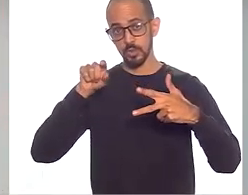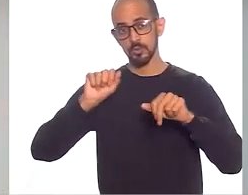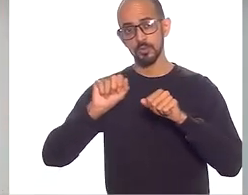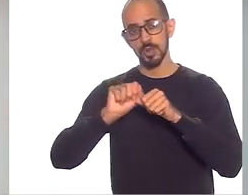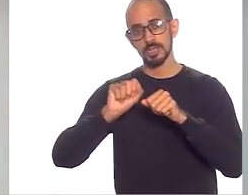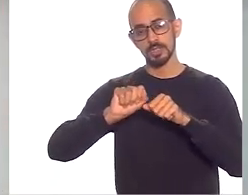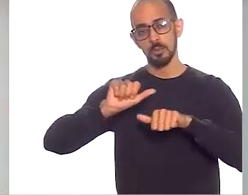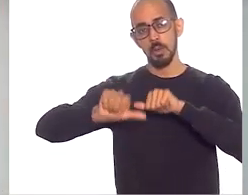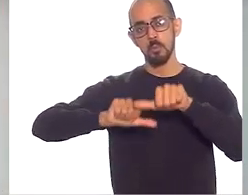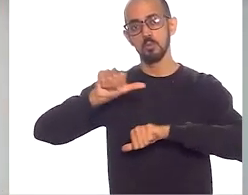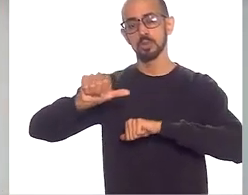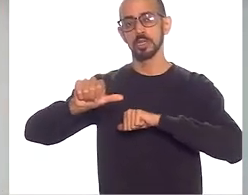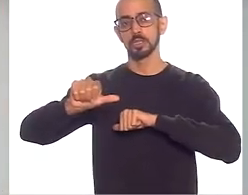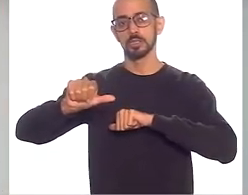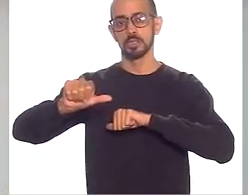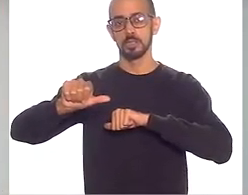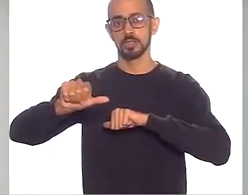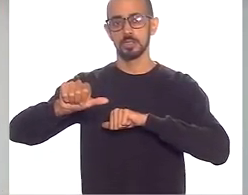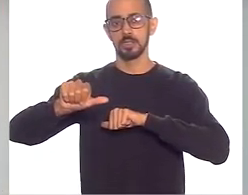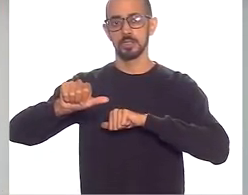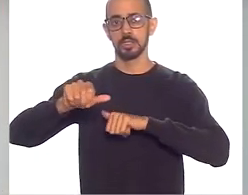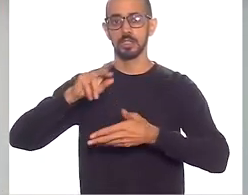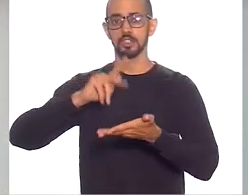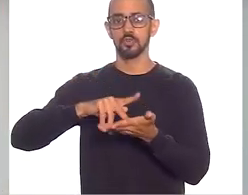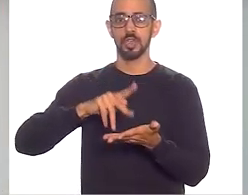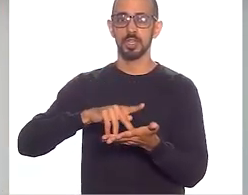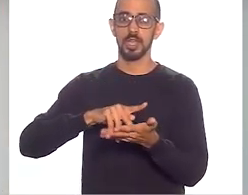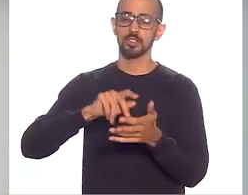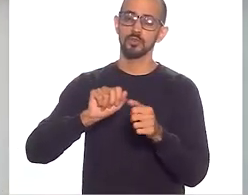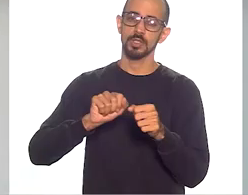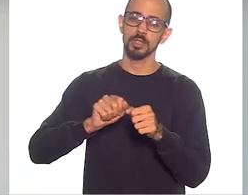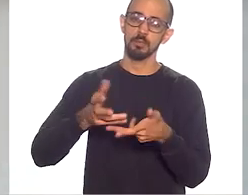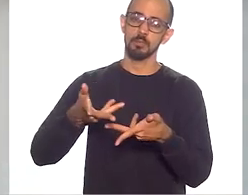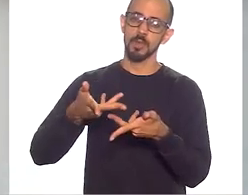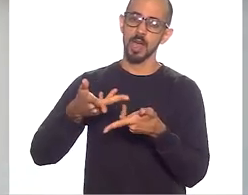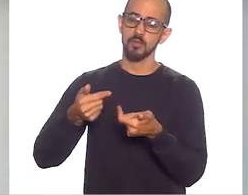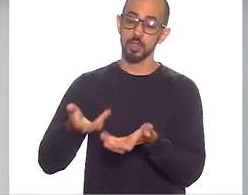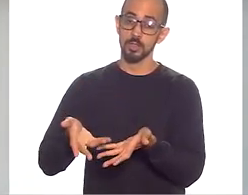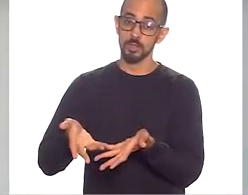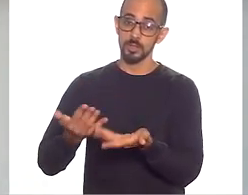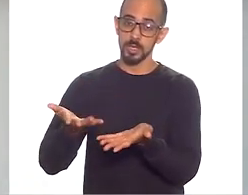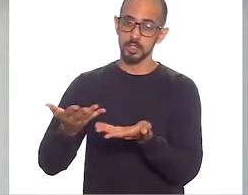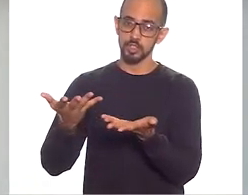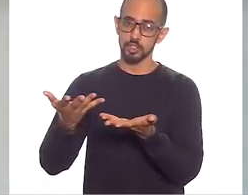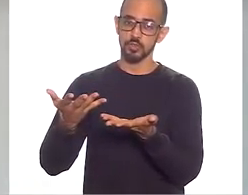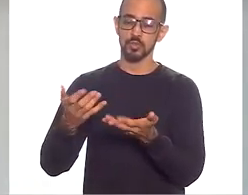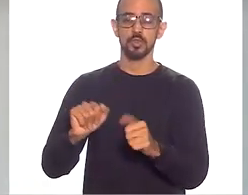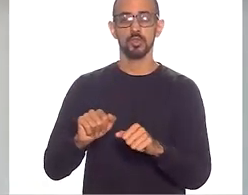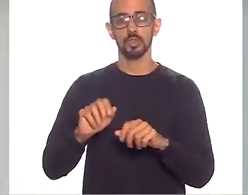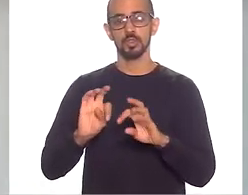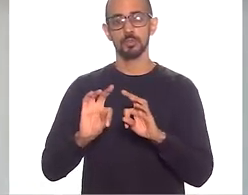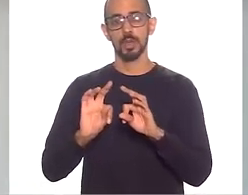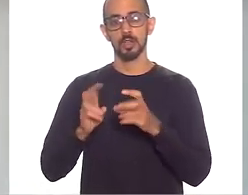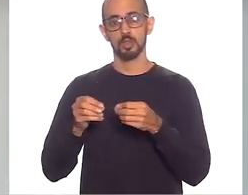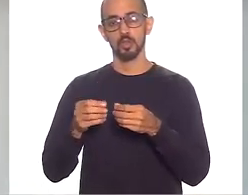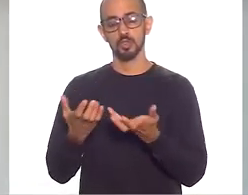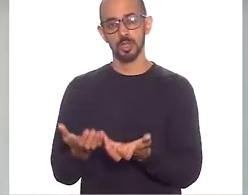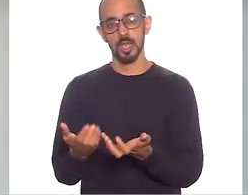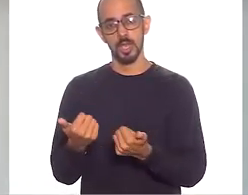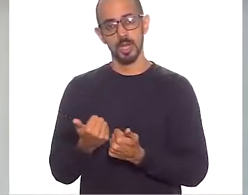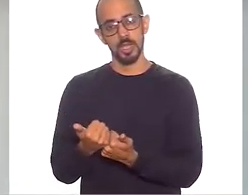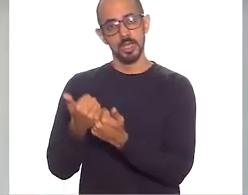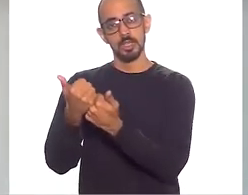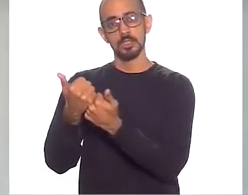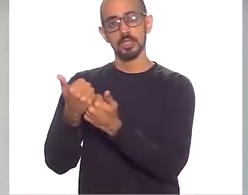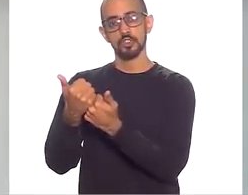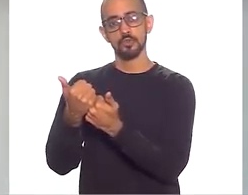pedir para que a gente mudasse essa condição e que a gente tivesse excelentes incentivos fiscais para quem quisesse